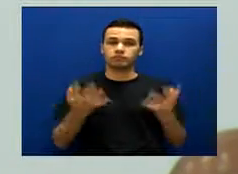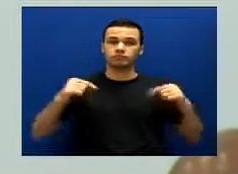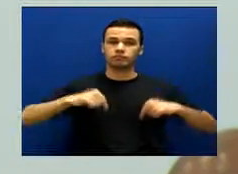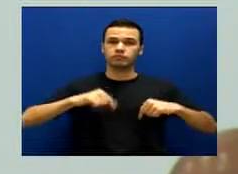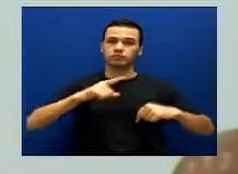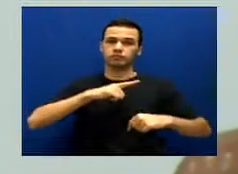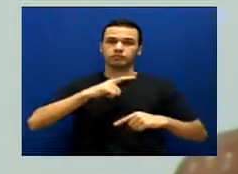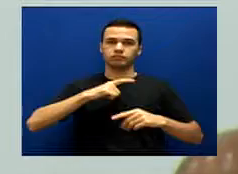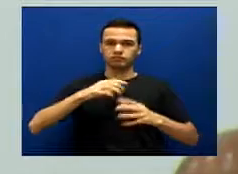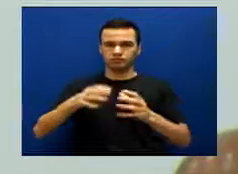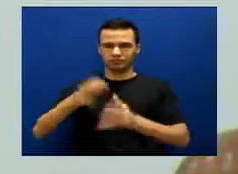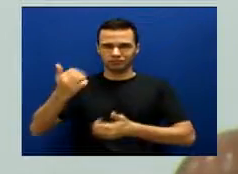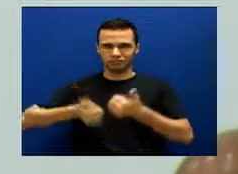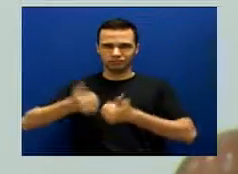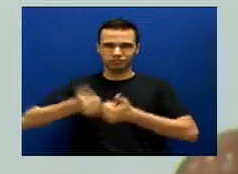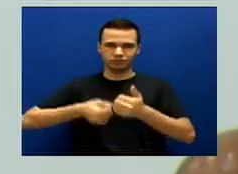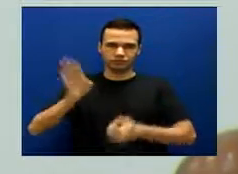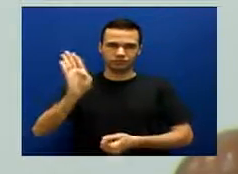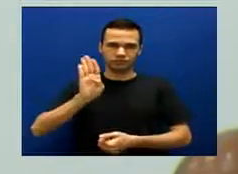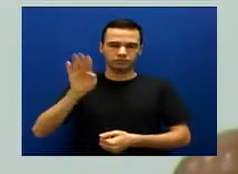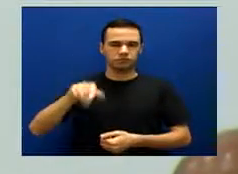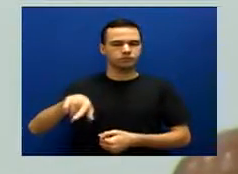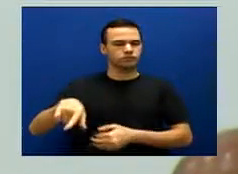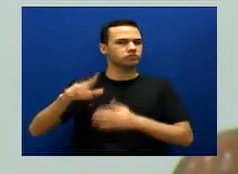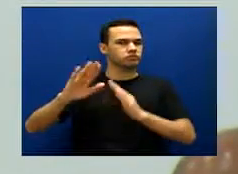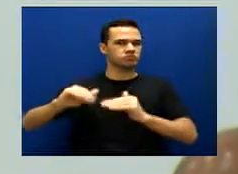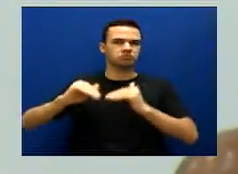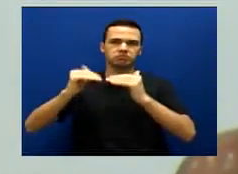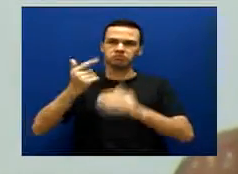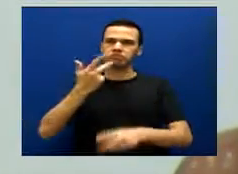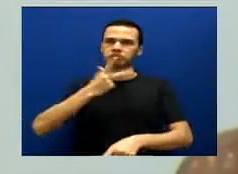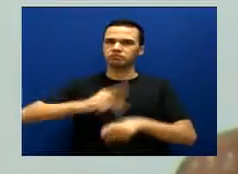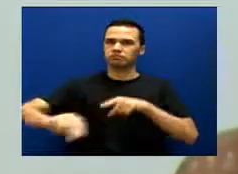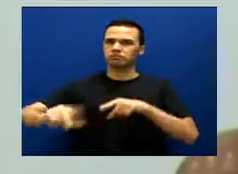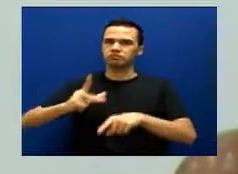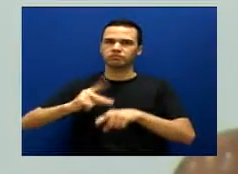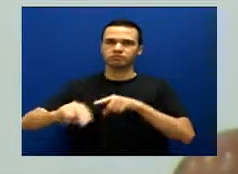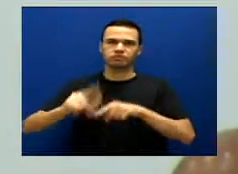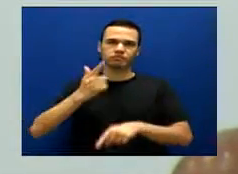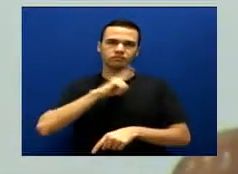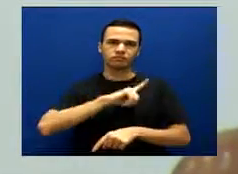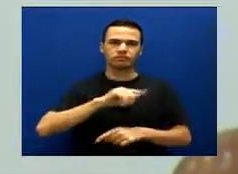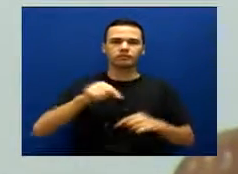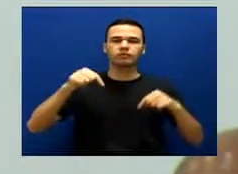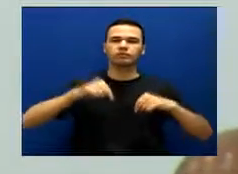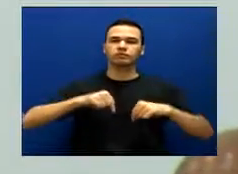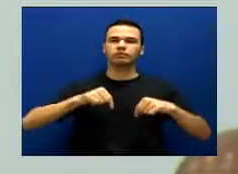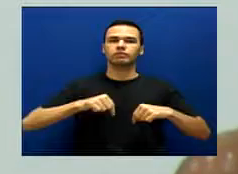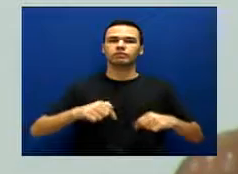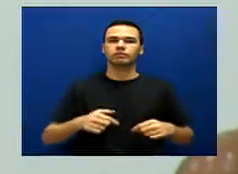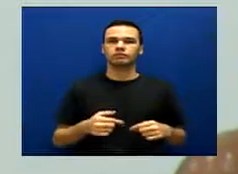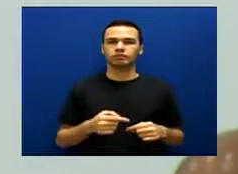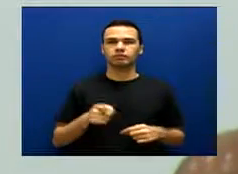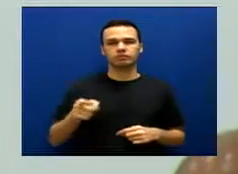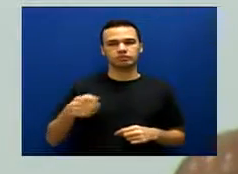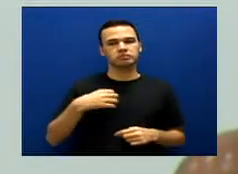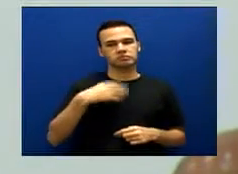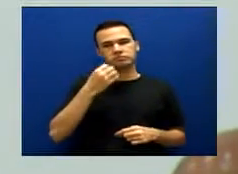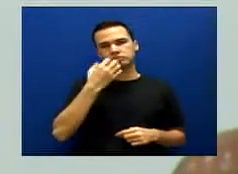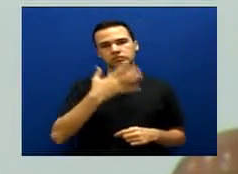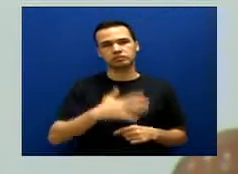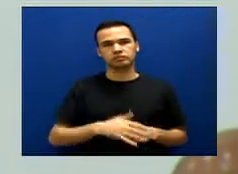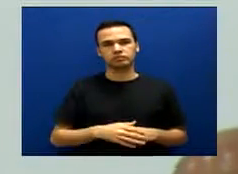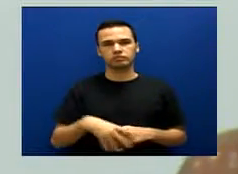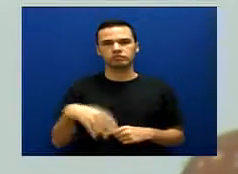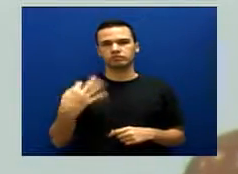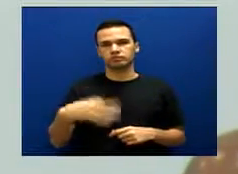um time que dá um exemplo de superação e hoje, a partir desse momento, filho bonito, Fausto, você sabe